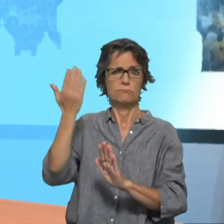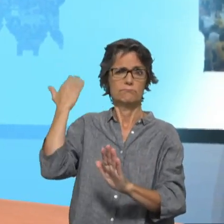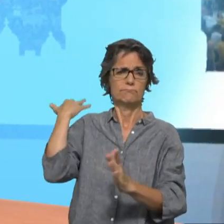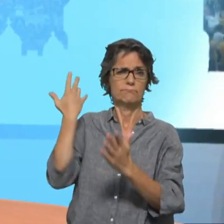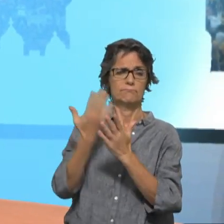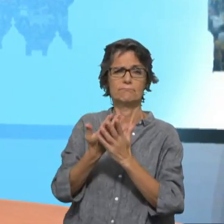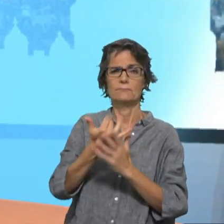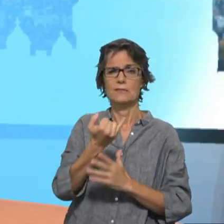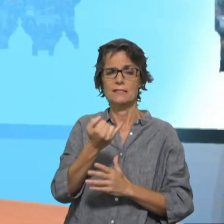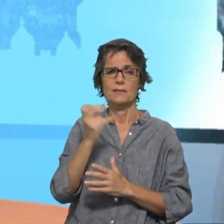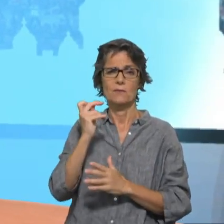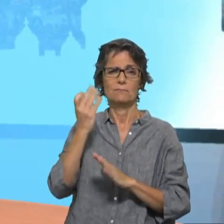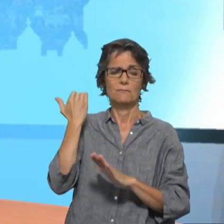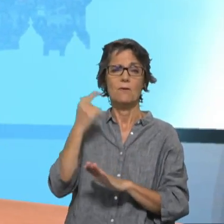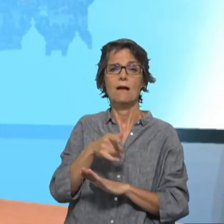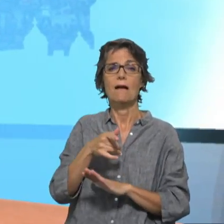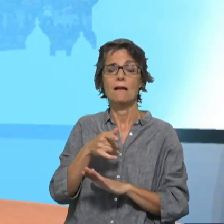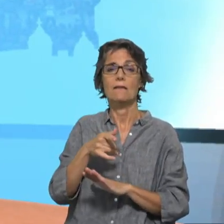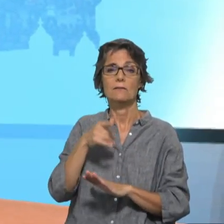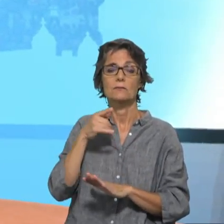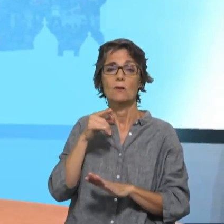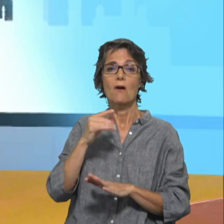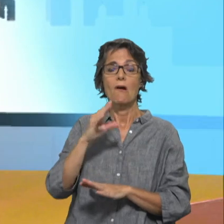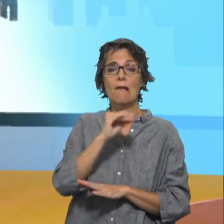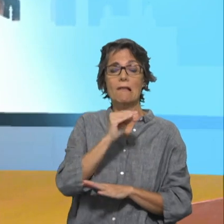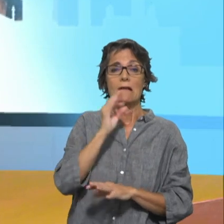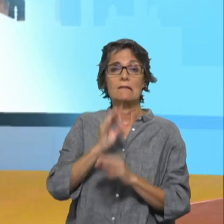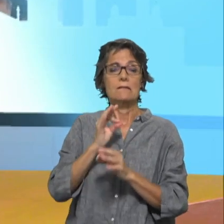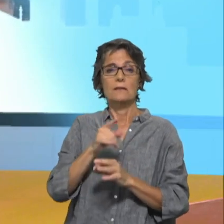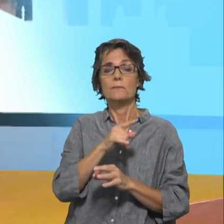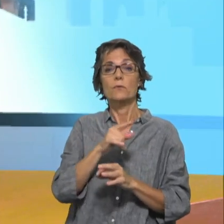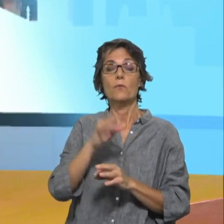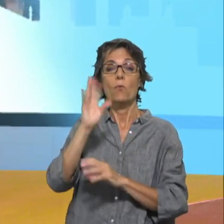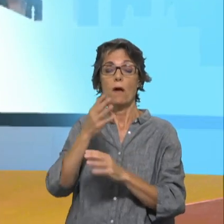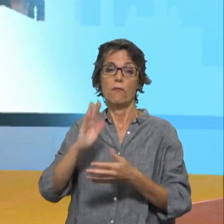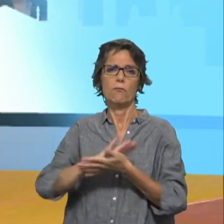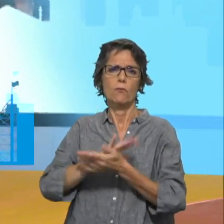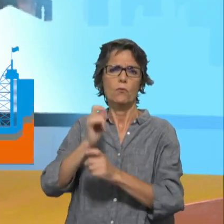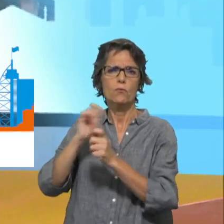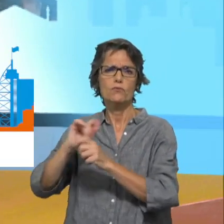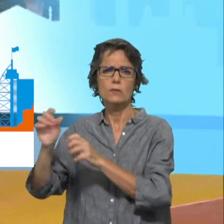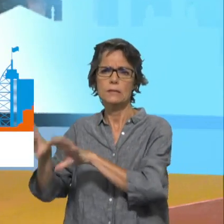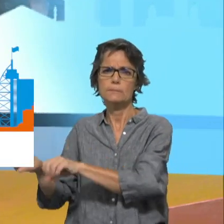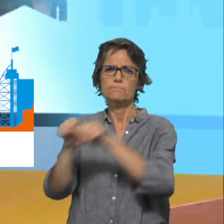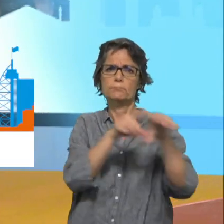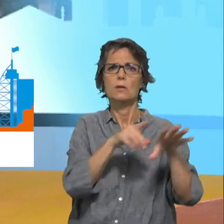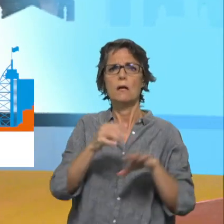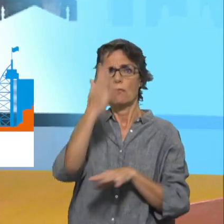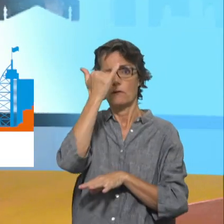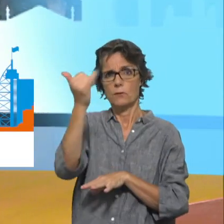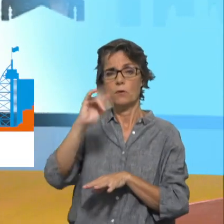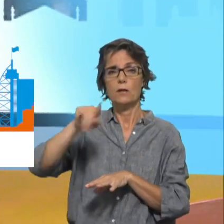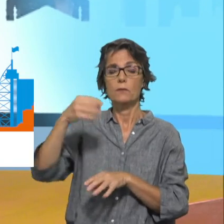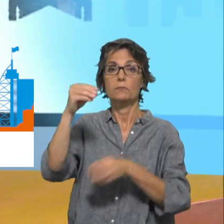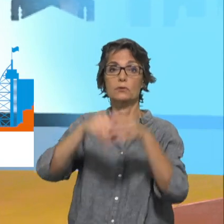setembro, foi o dia em que os jornalistas foram retirados de Timor-Leste após o referendo. Exatamente. Tinham passado